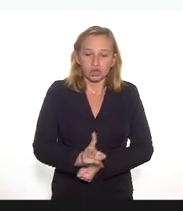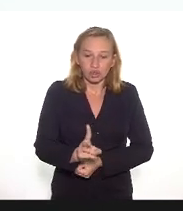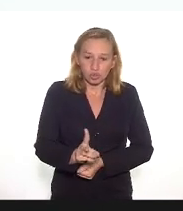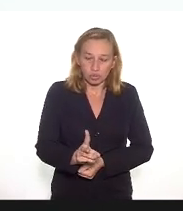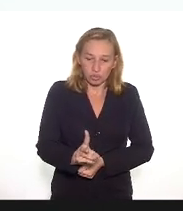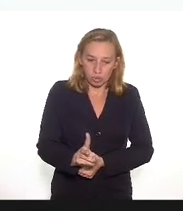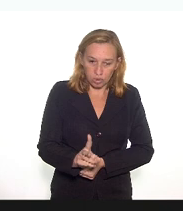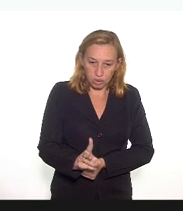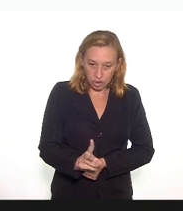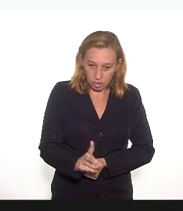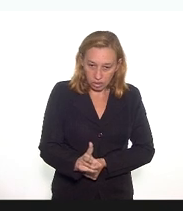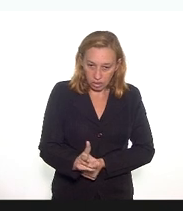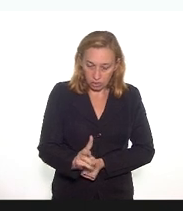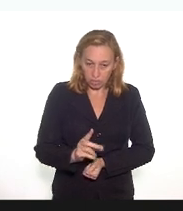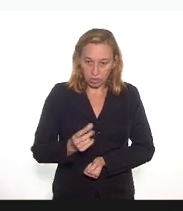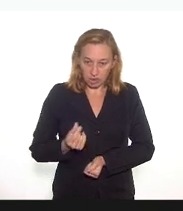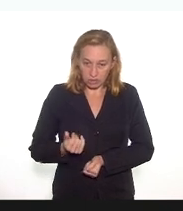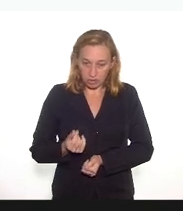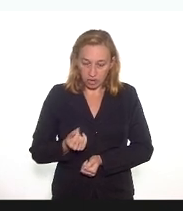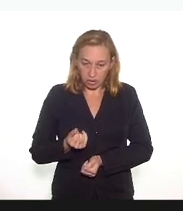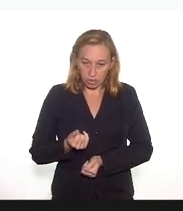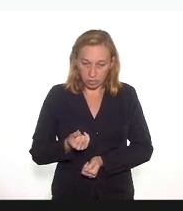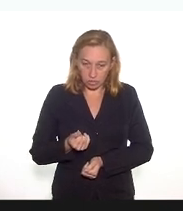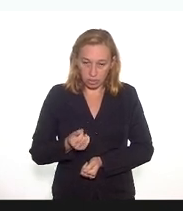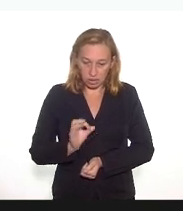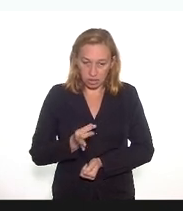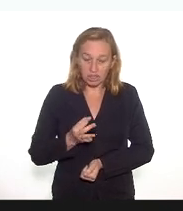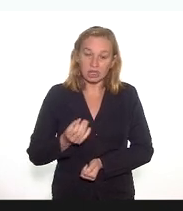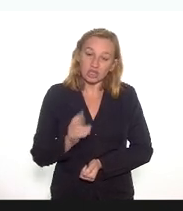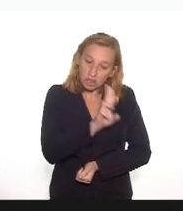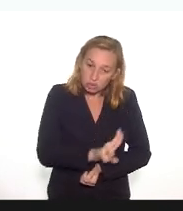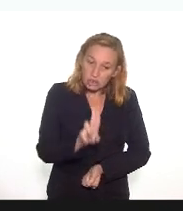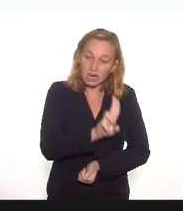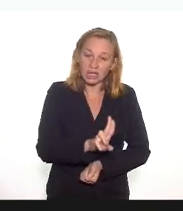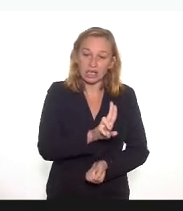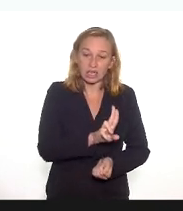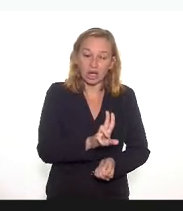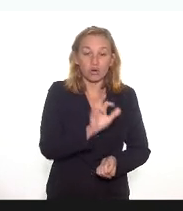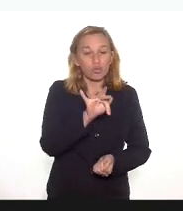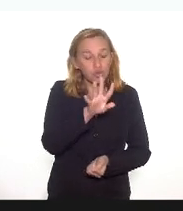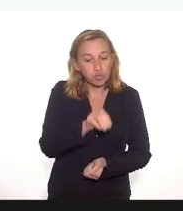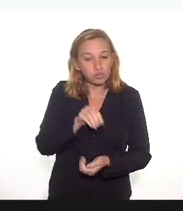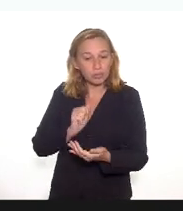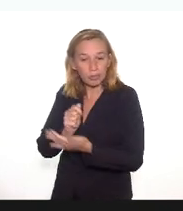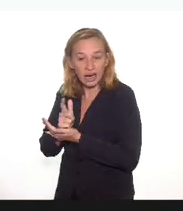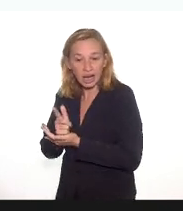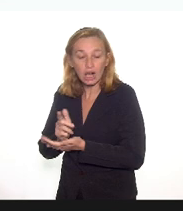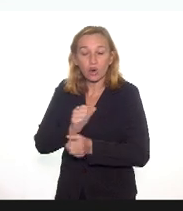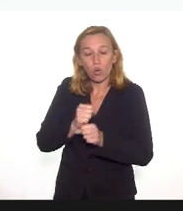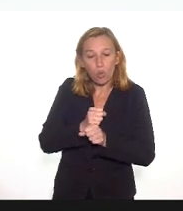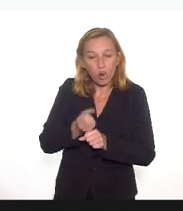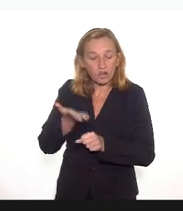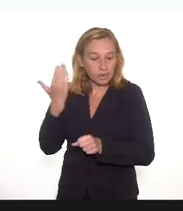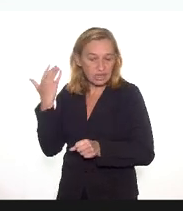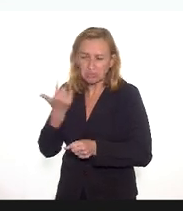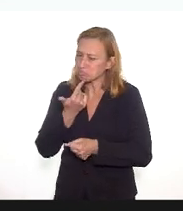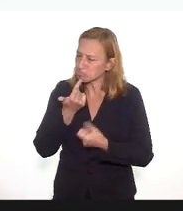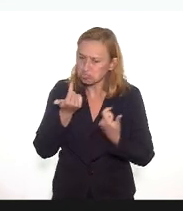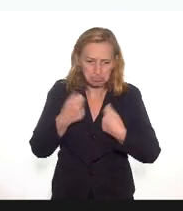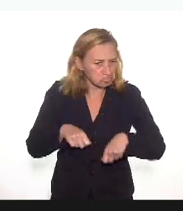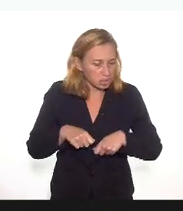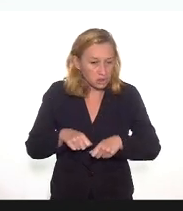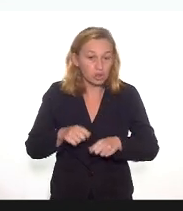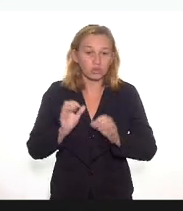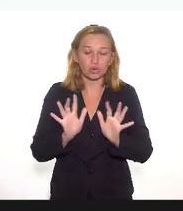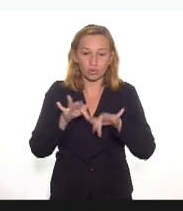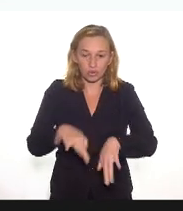despesa, que já está compromissada praticamente, a gente usaria o fundo, né? No caso, no ano passado, não foi necessário para isso, porque no final